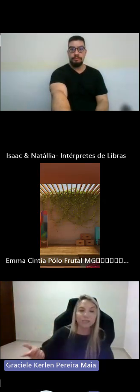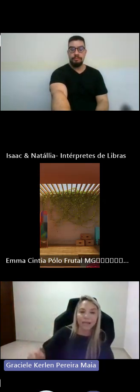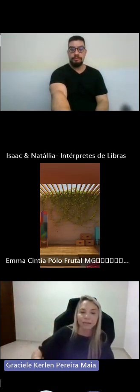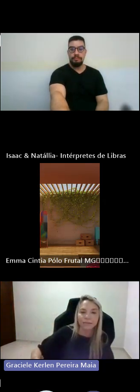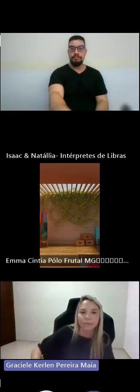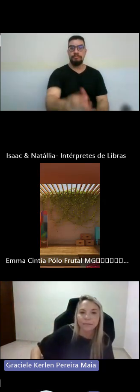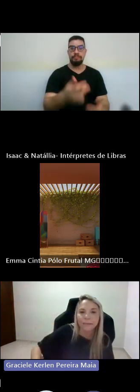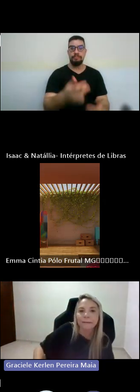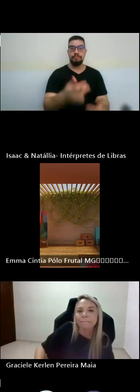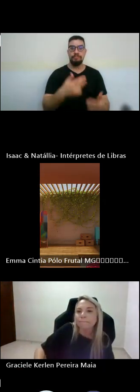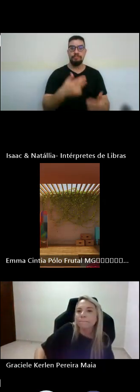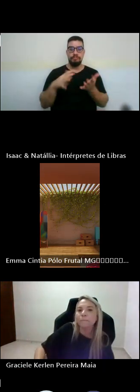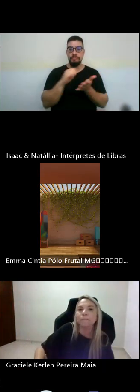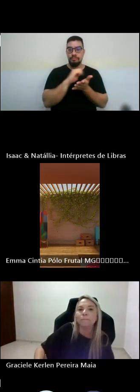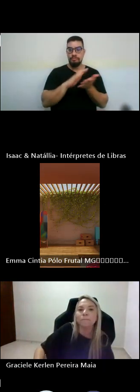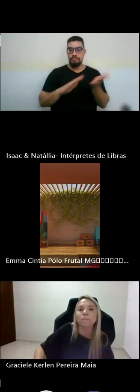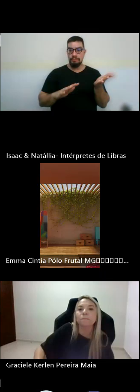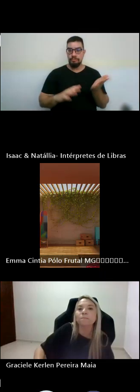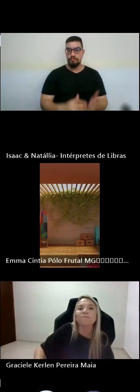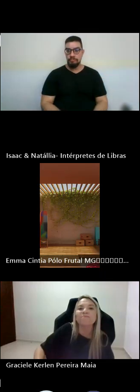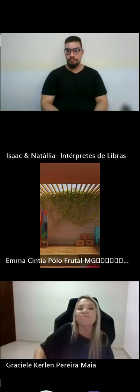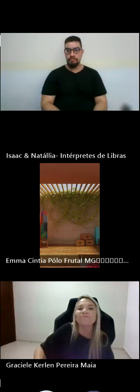das atividades.